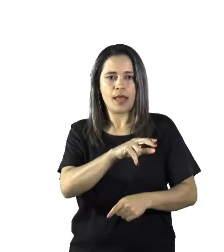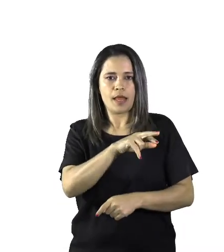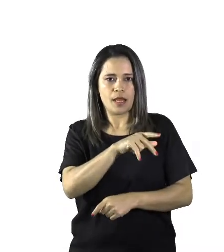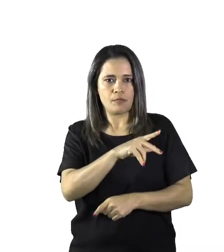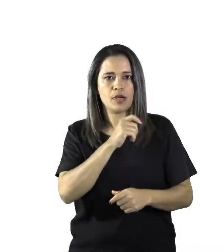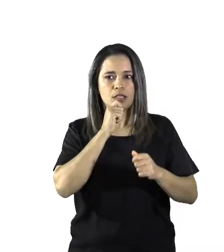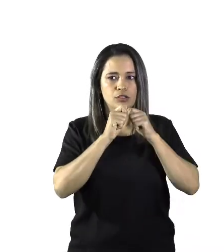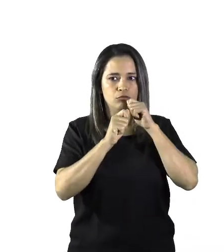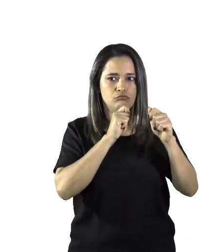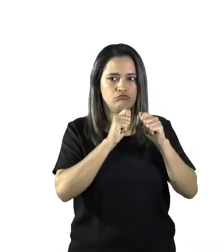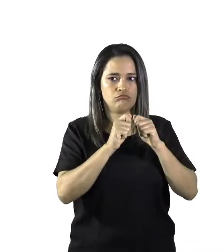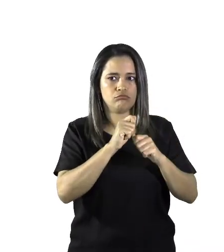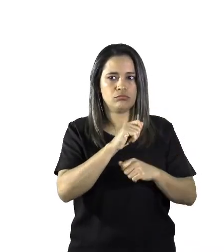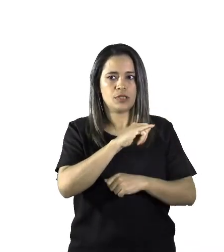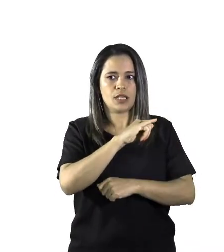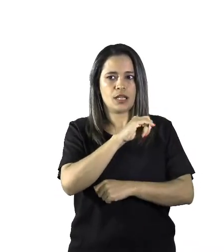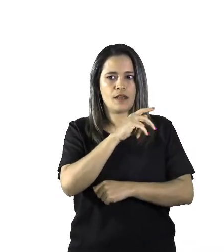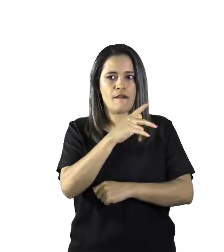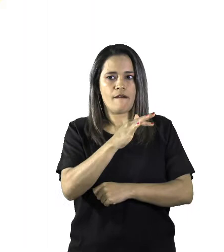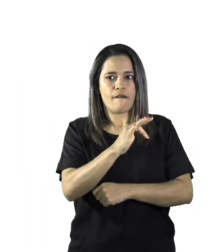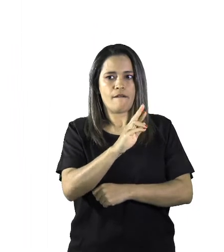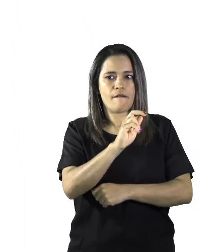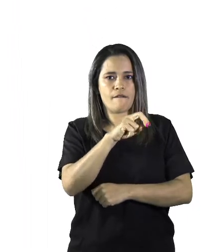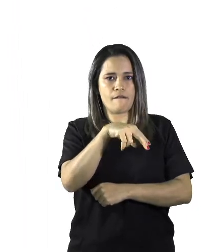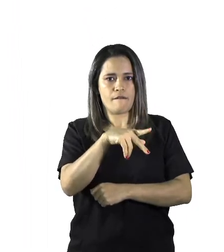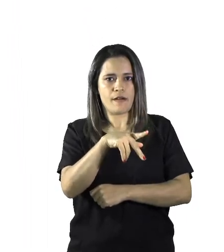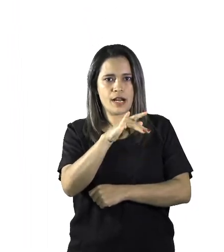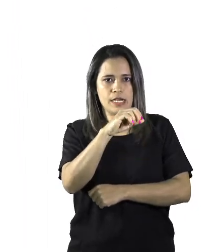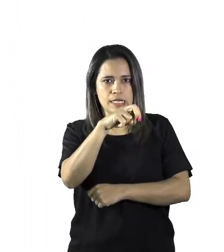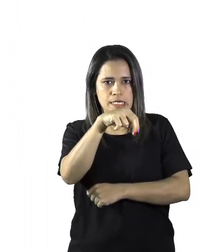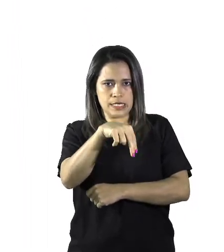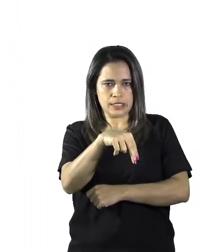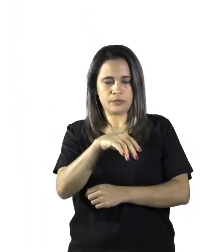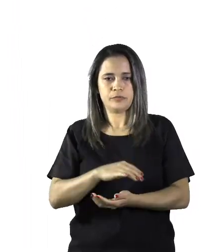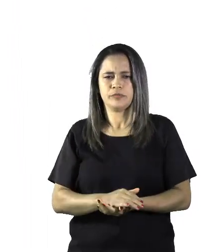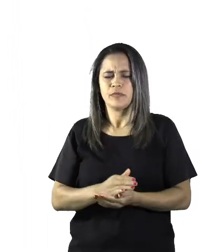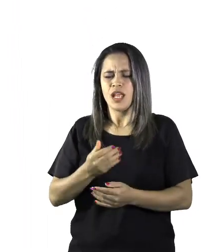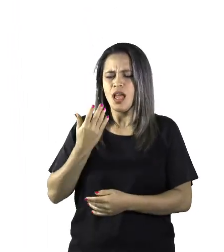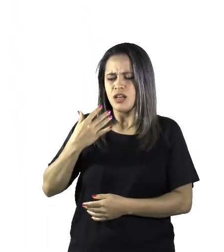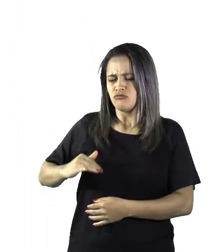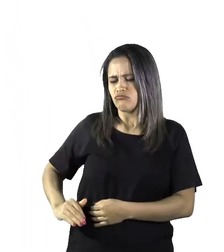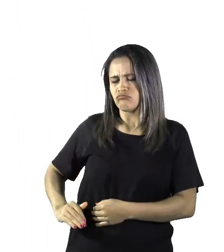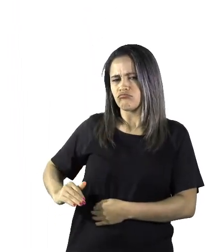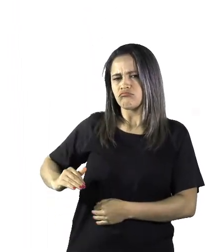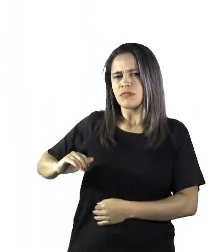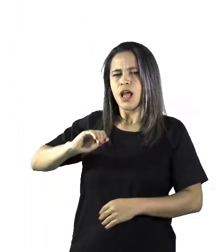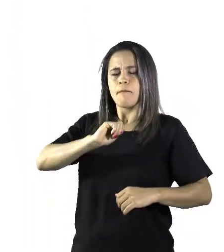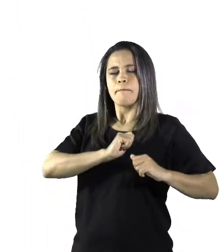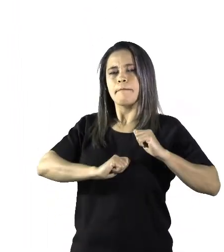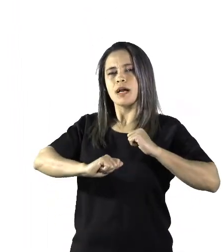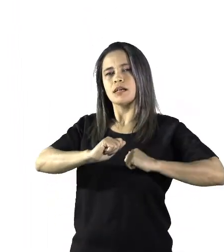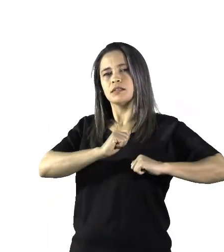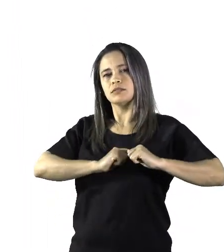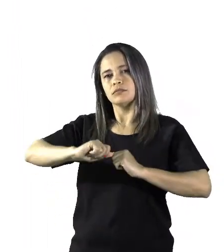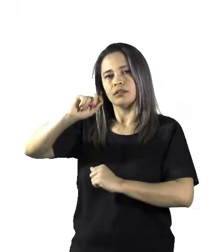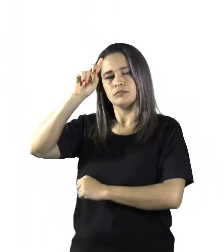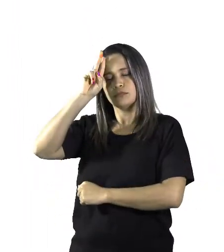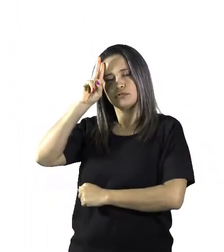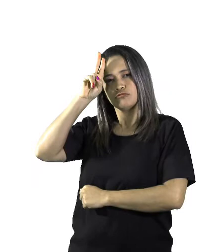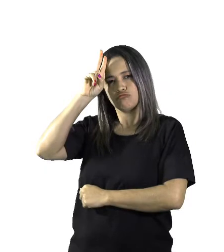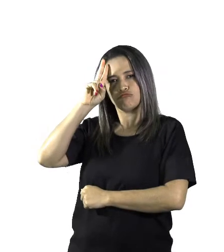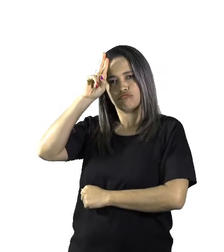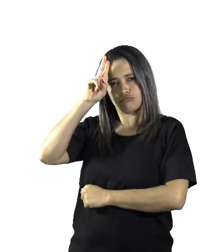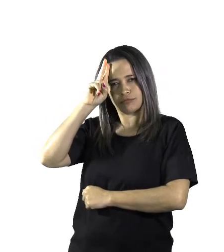jornalista Franklin Martins. Desde criança, era apaixonada por histórias